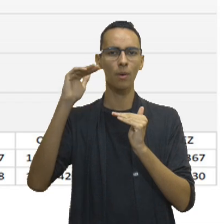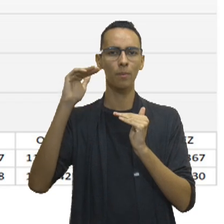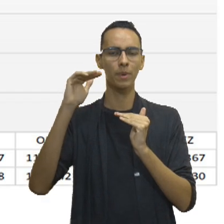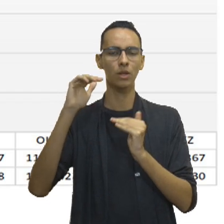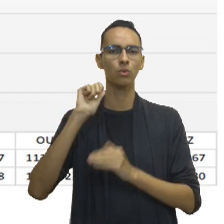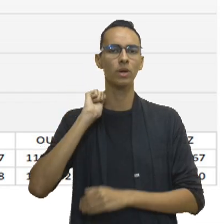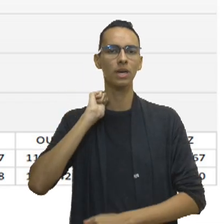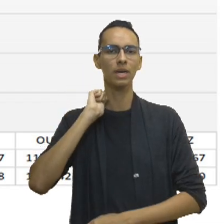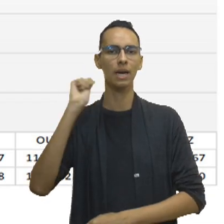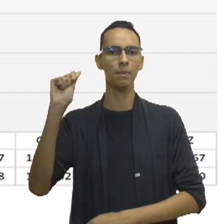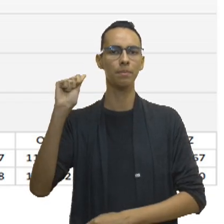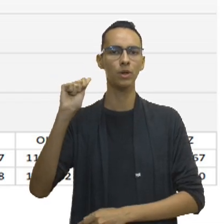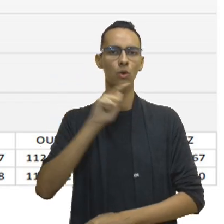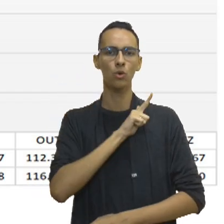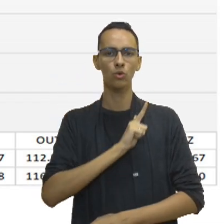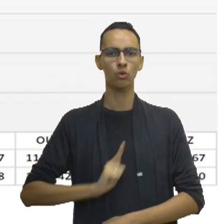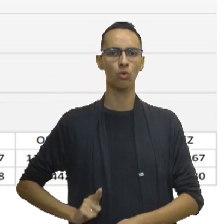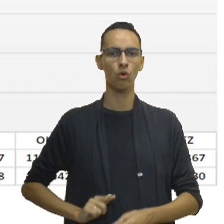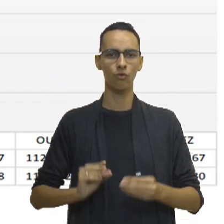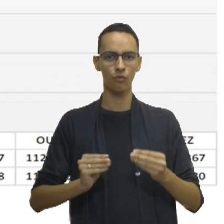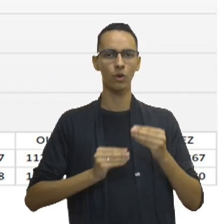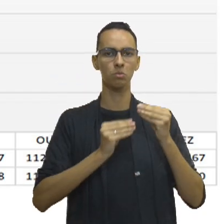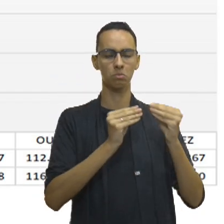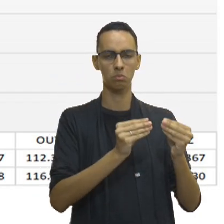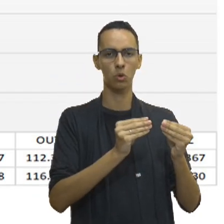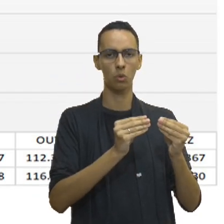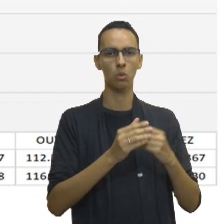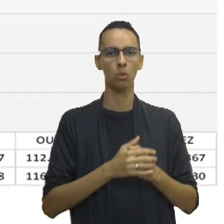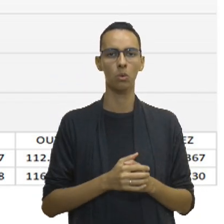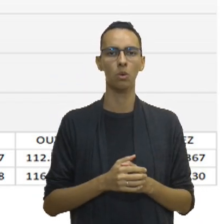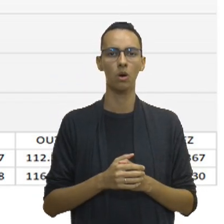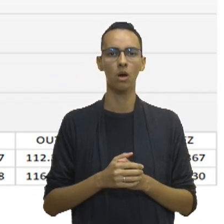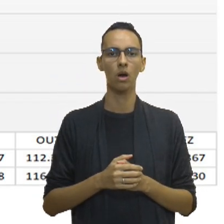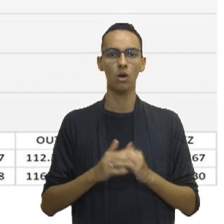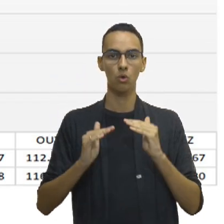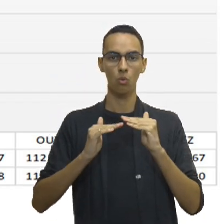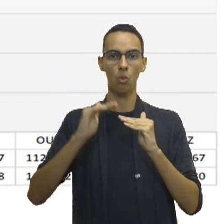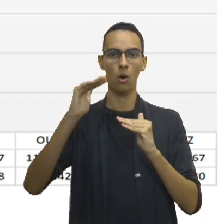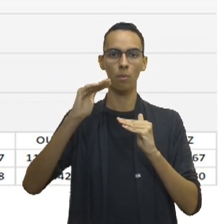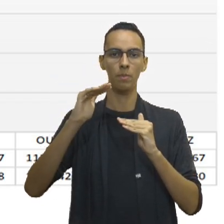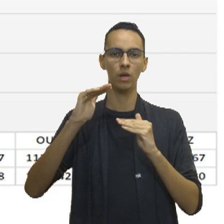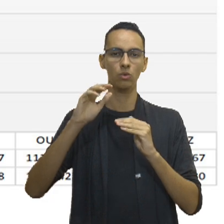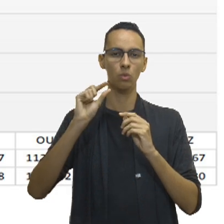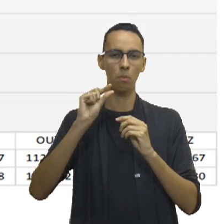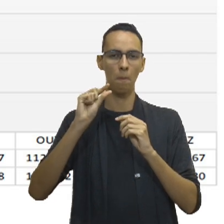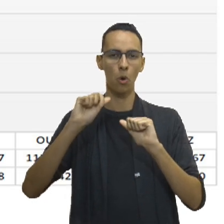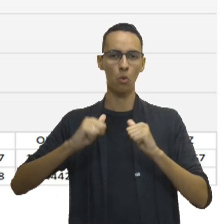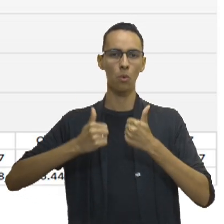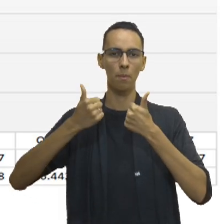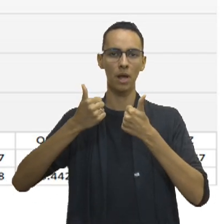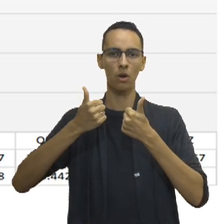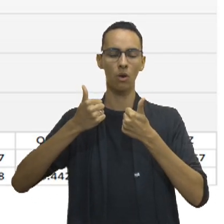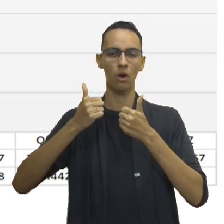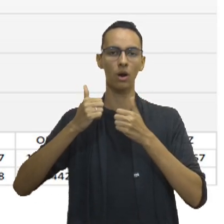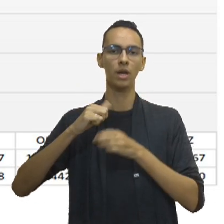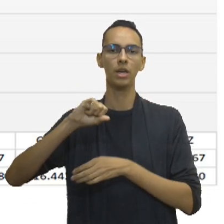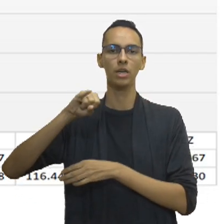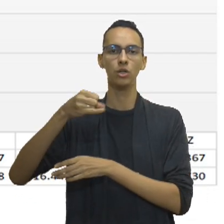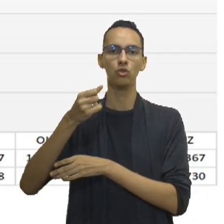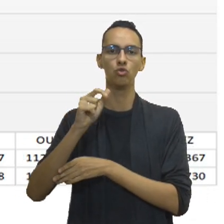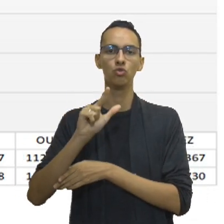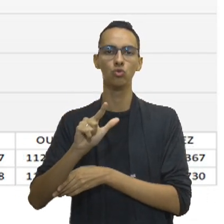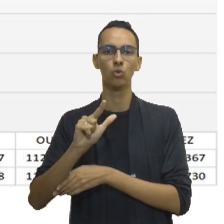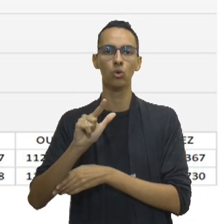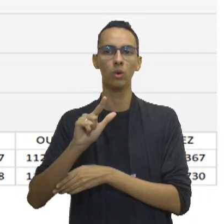maio, que o governo recompôs, um aumento um pouco melhor em julho, e chegamos ao final de julho nos